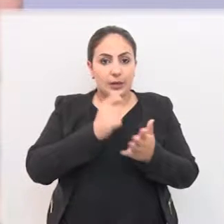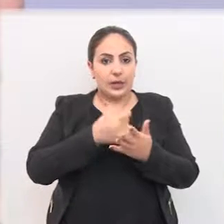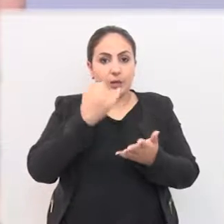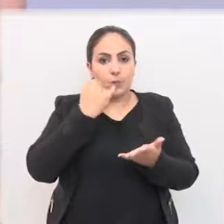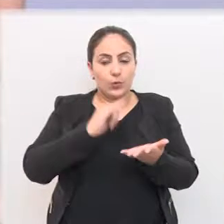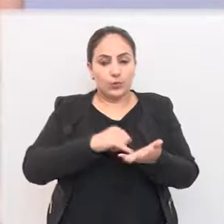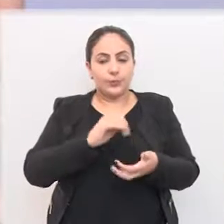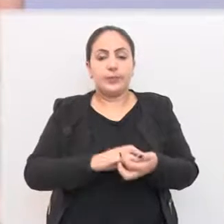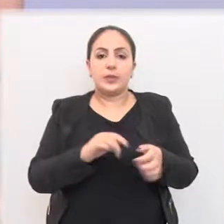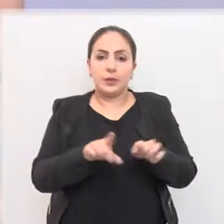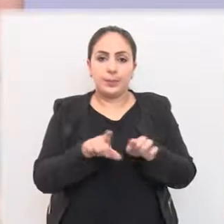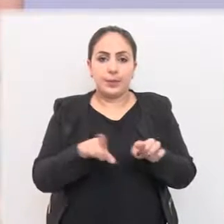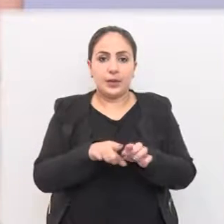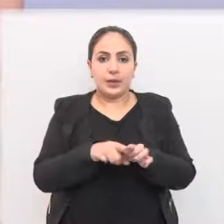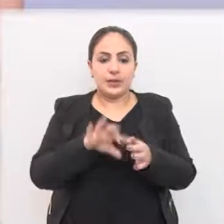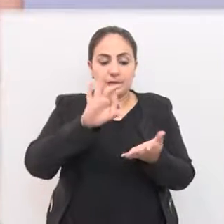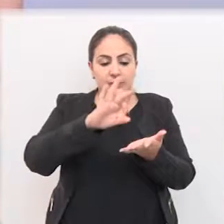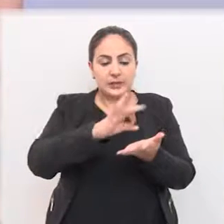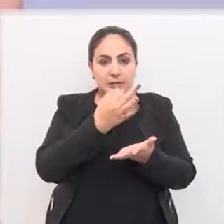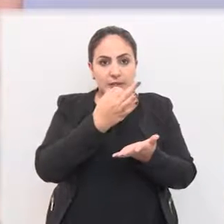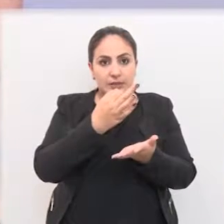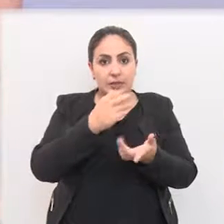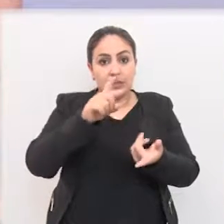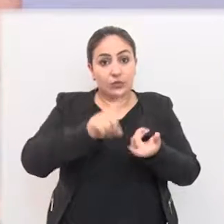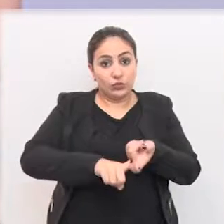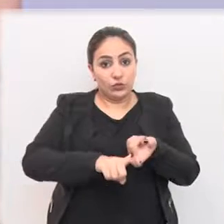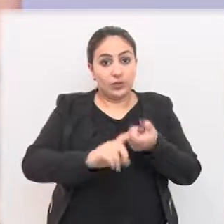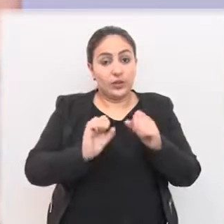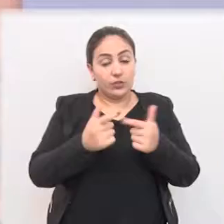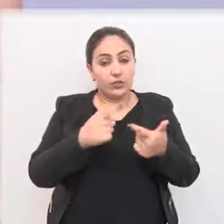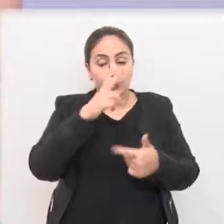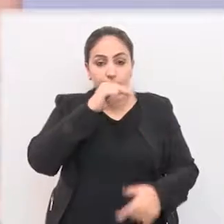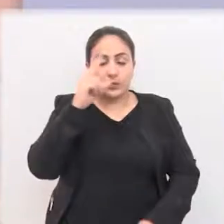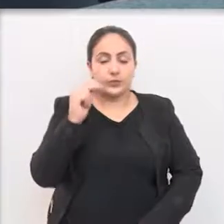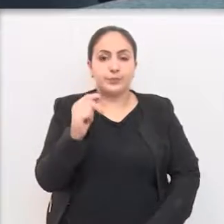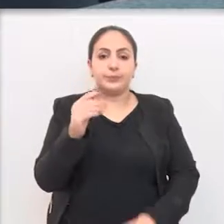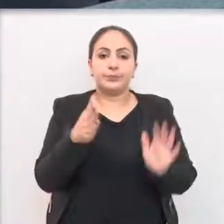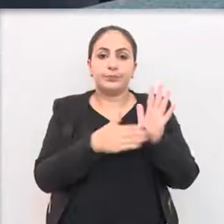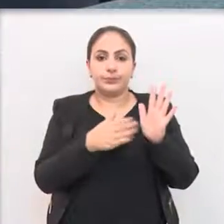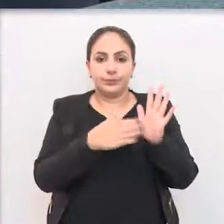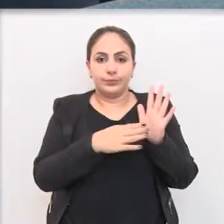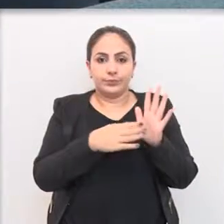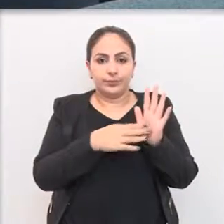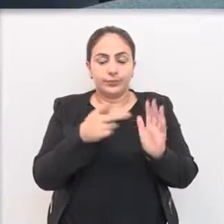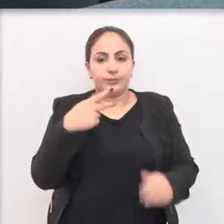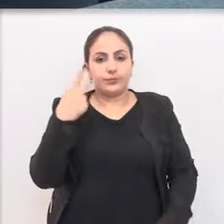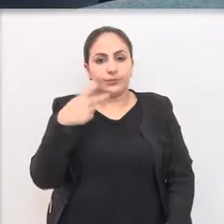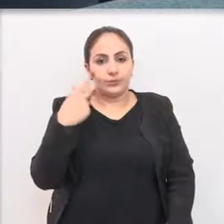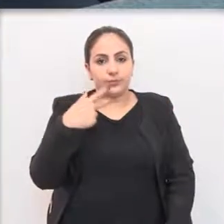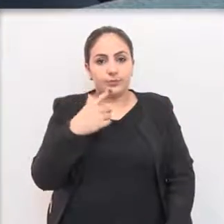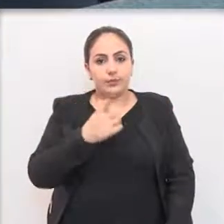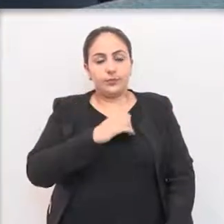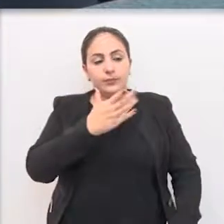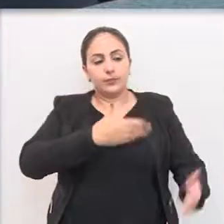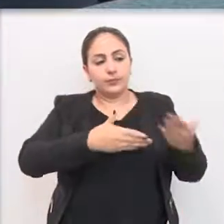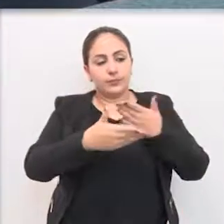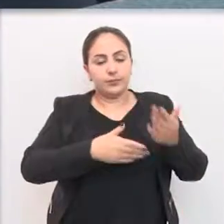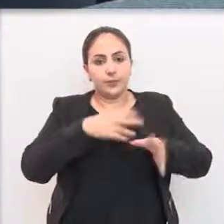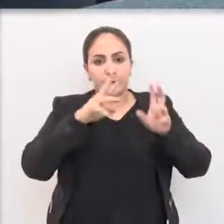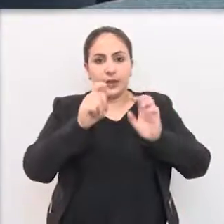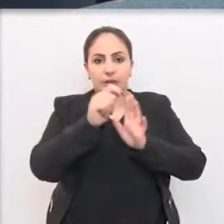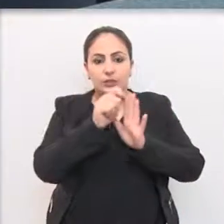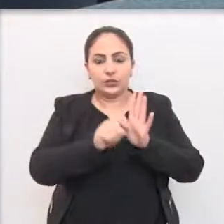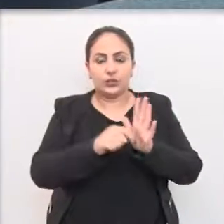IPTU, mas que estão inscritas em dívida ativa no município. A proposta do parlamentar abrange os